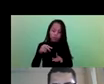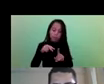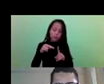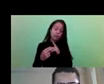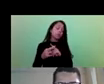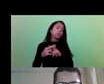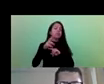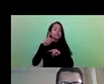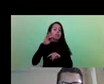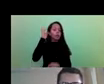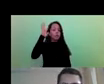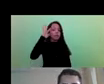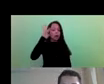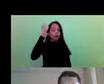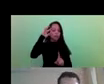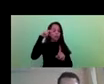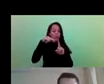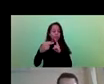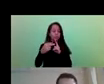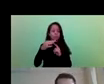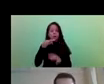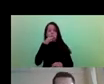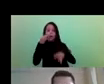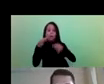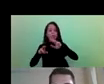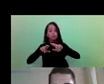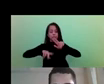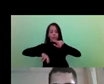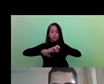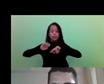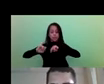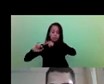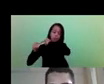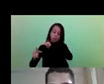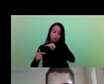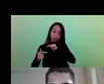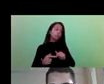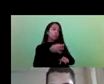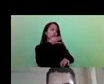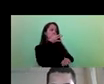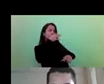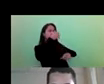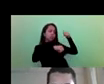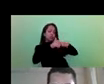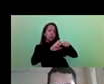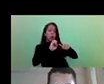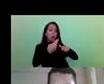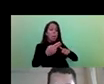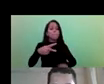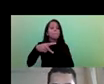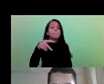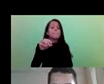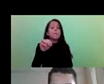teóricas, sejam elas tradicionais, críticas ou pós-críticas.